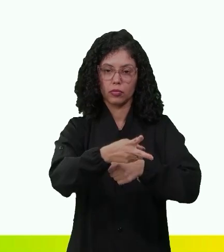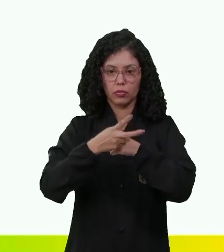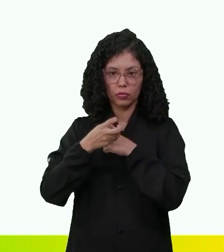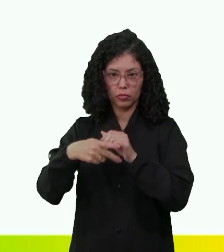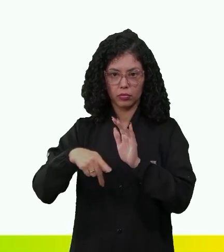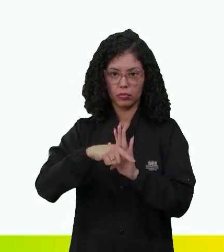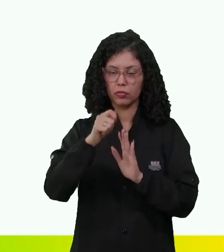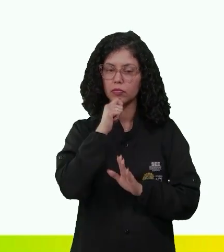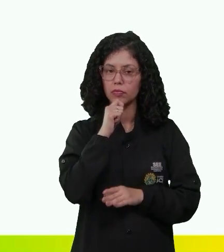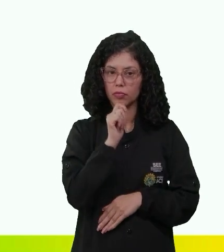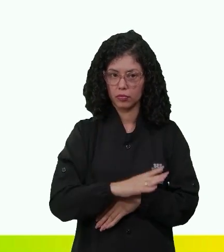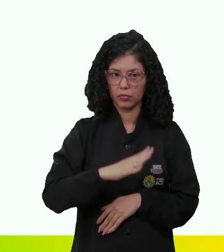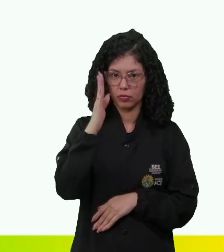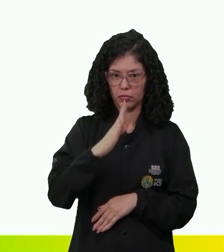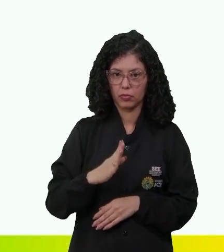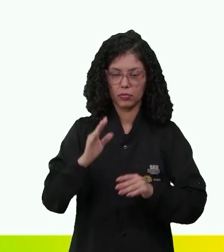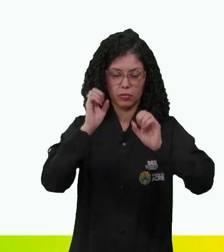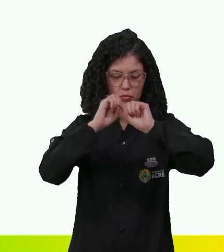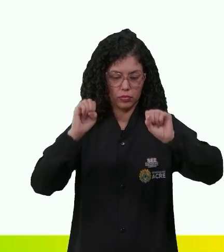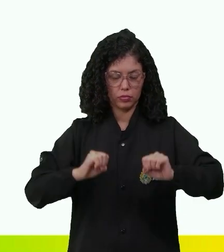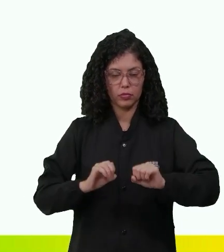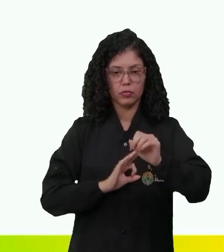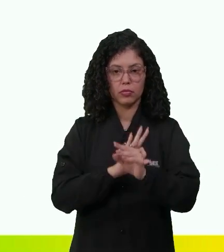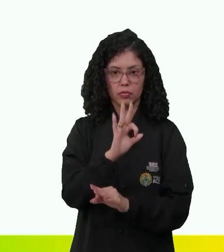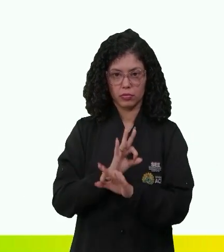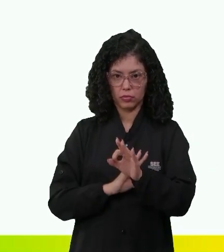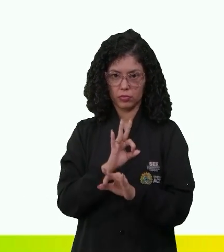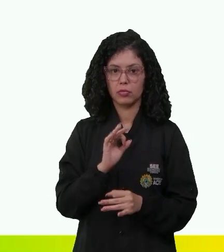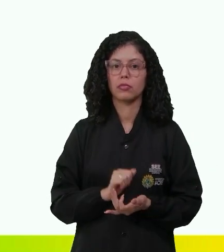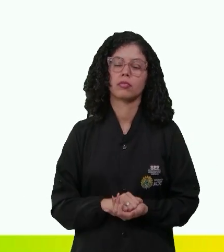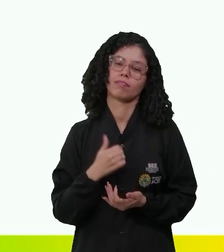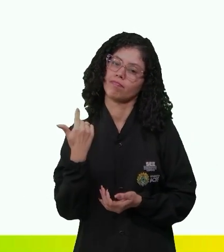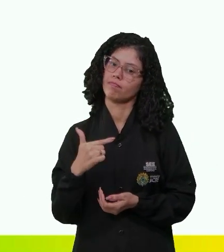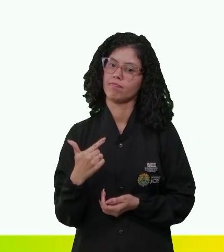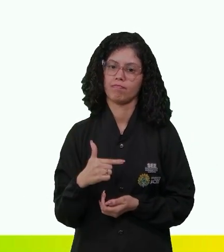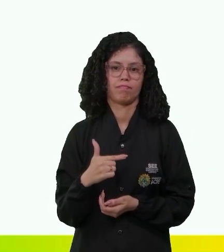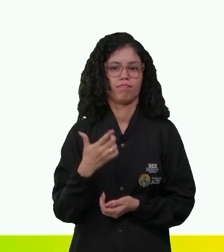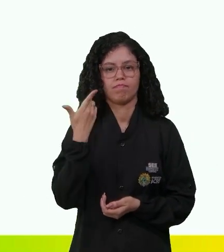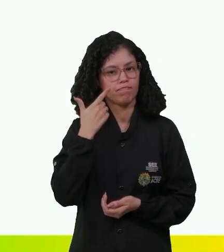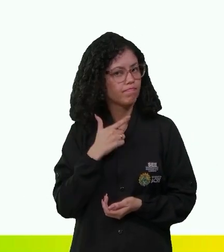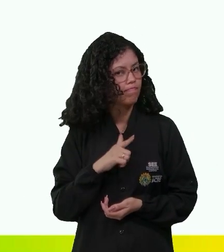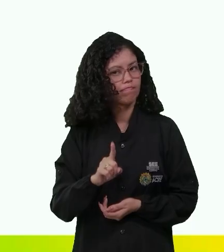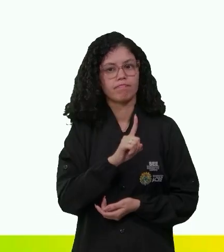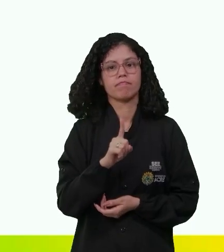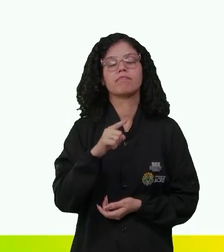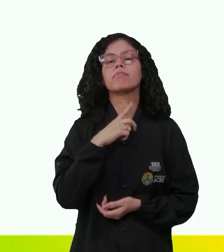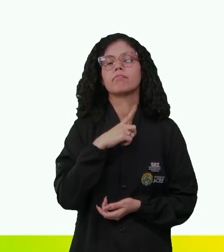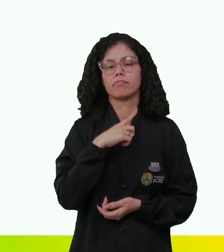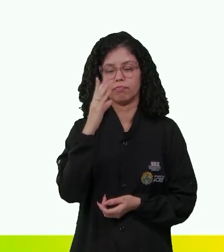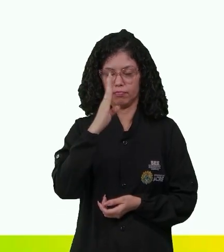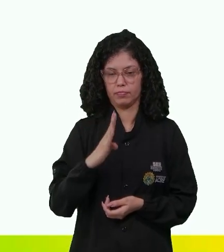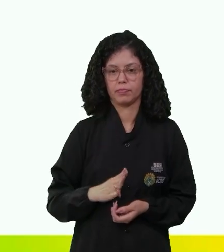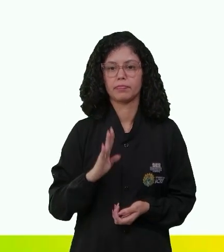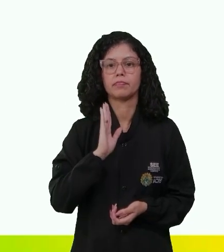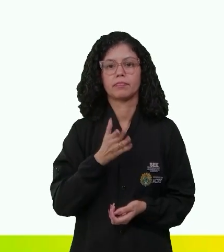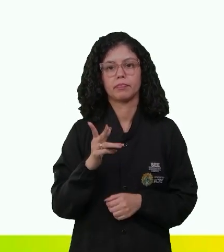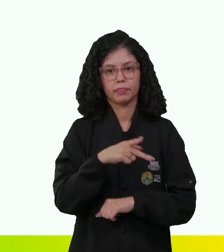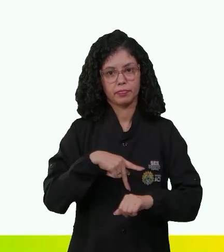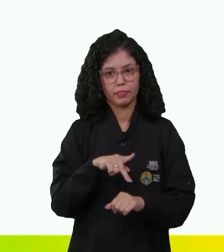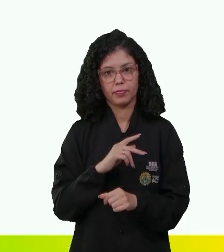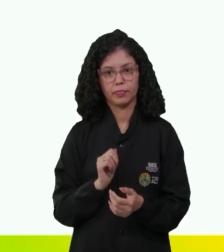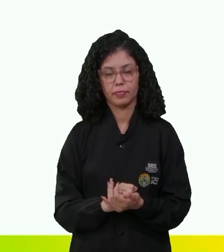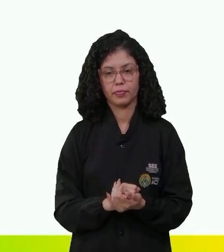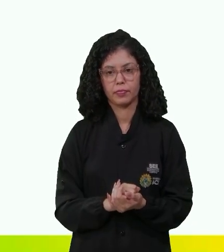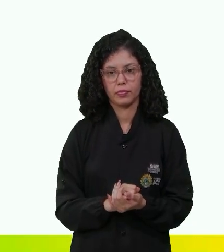explorar. Só que esse sistema de organização não deu certo. Haja visto que o Brasil é